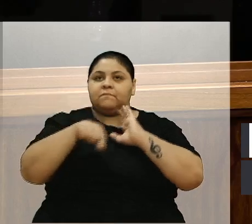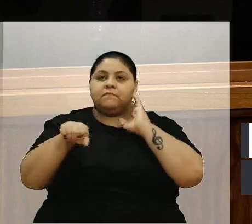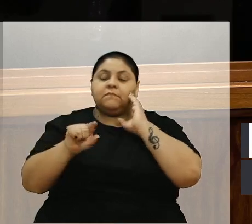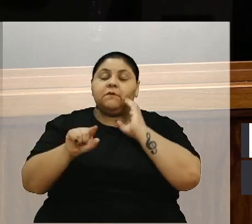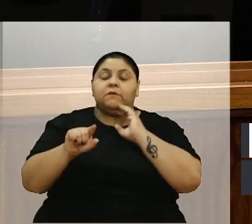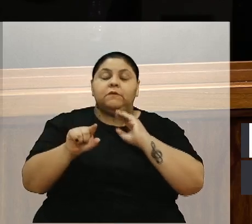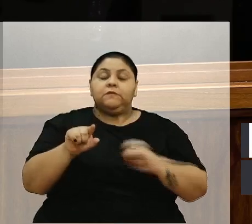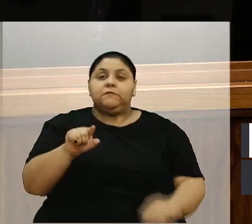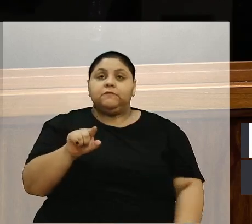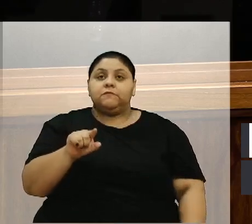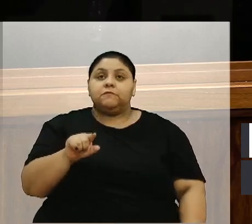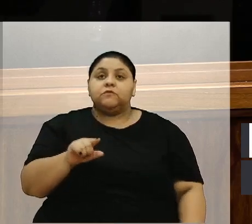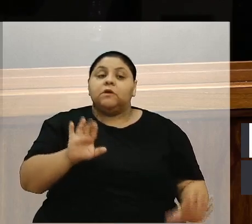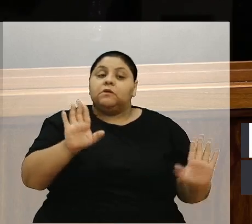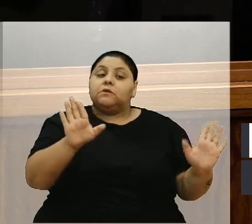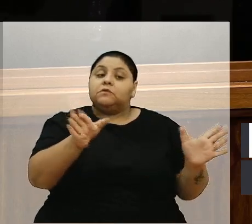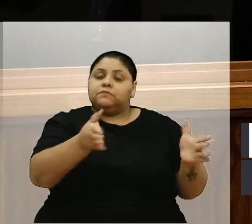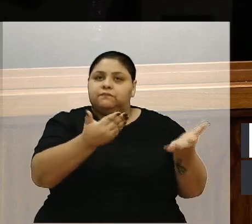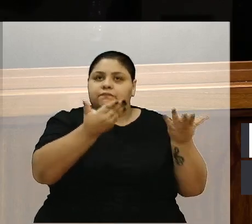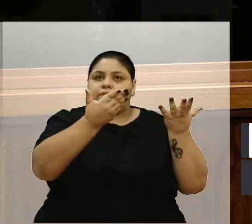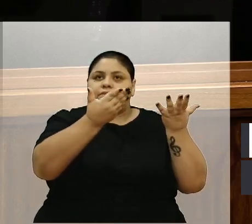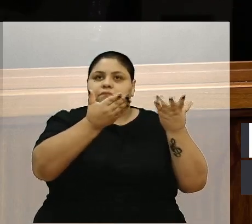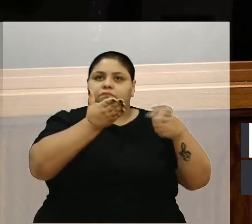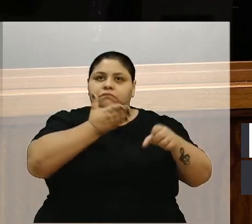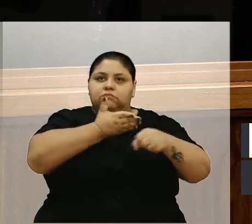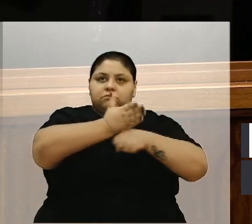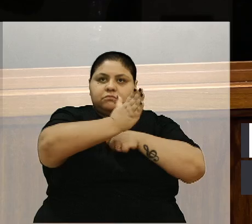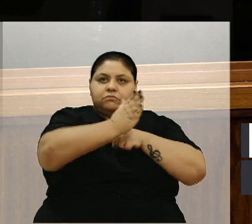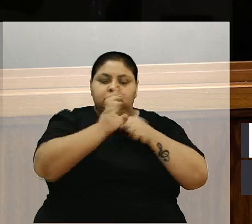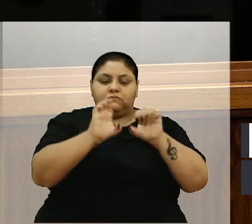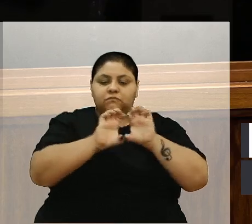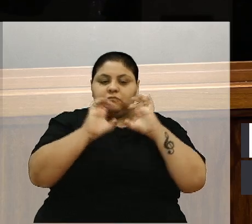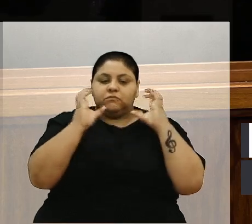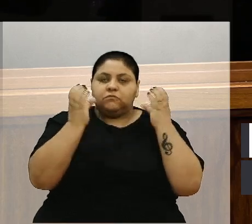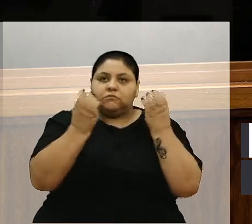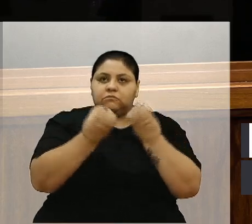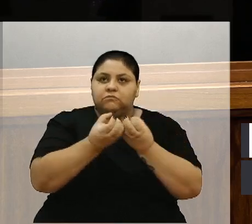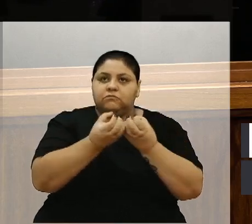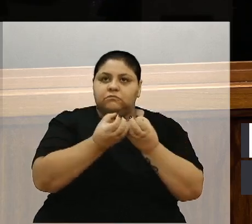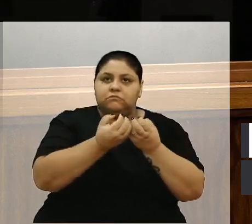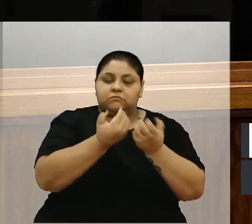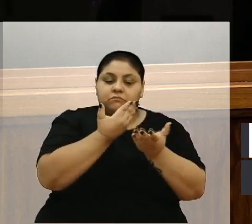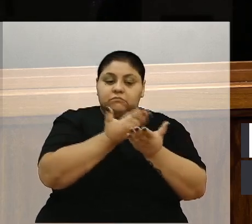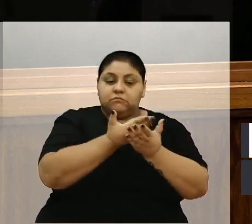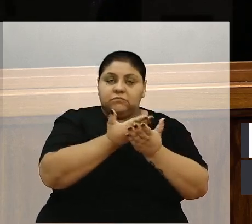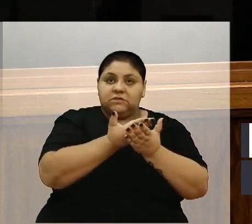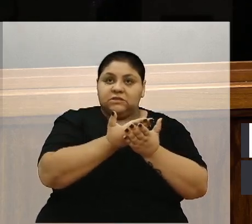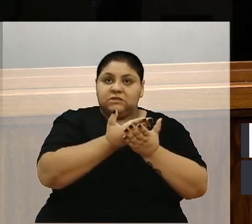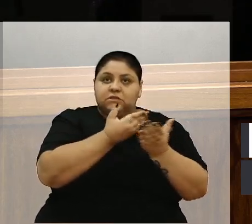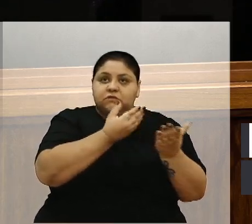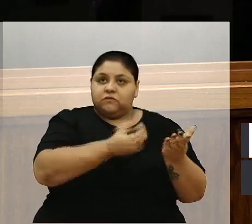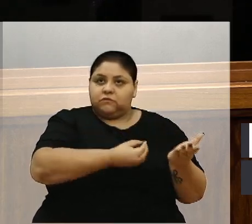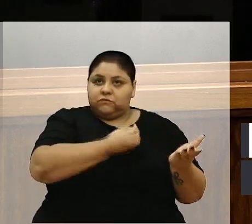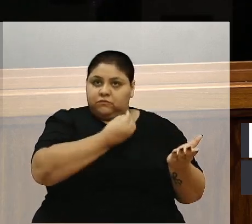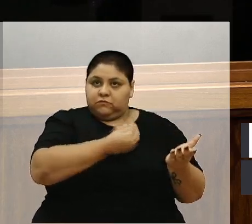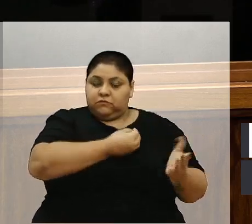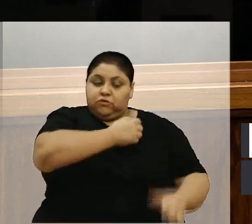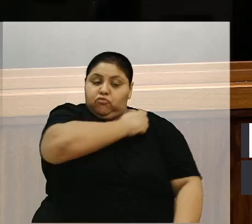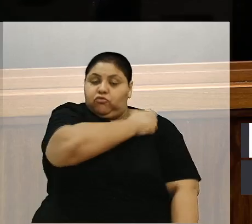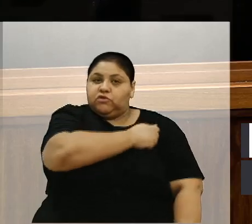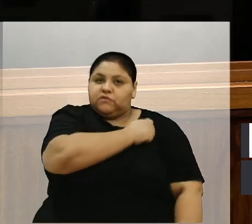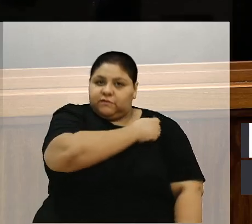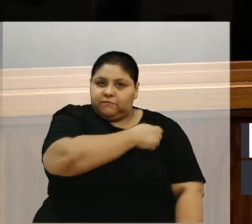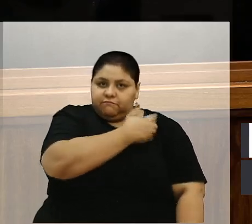vez mais, incentivarmos a participação da comunidade escolar na vida do